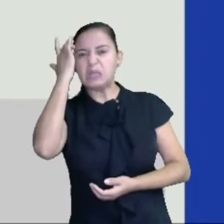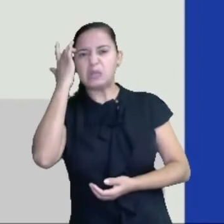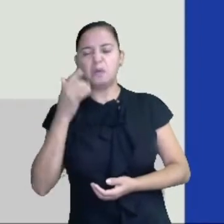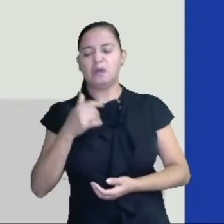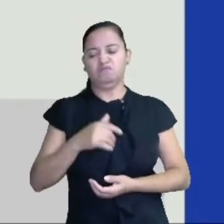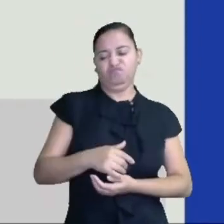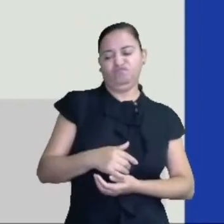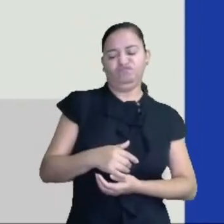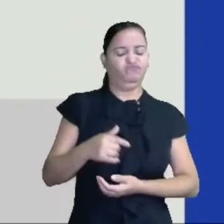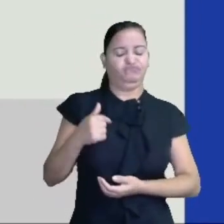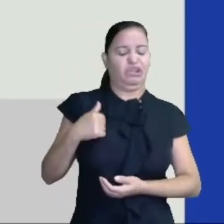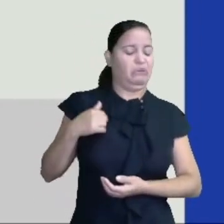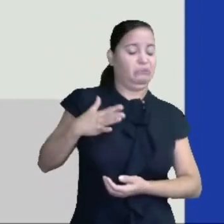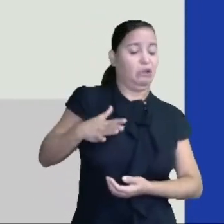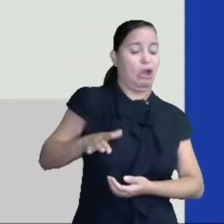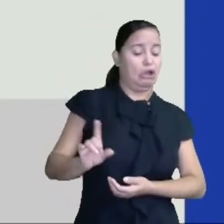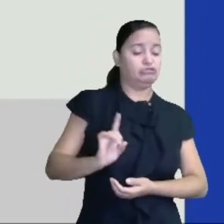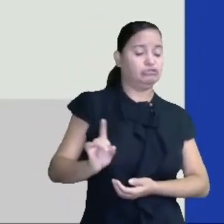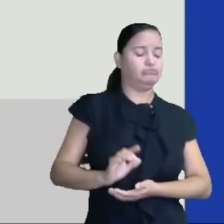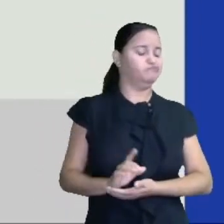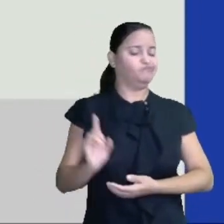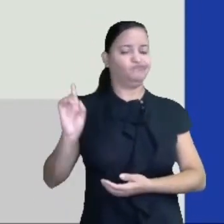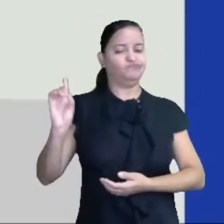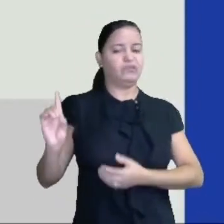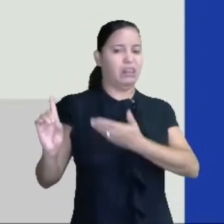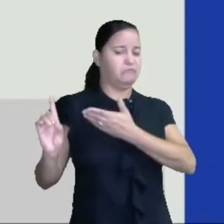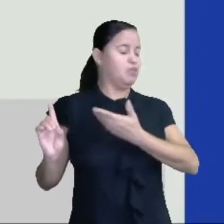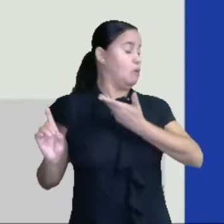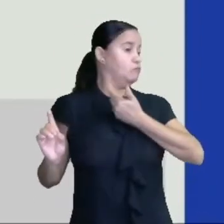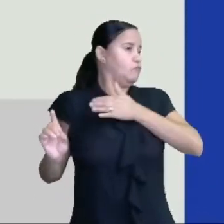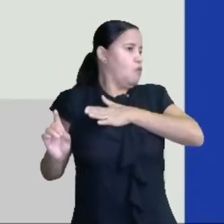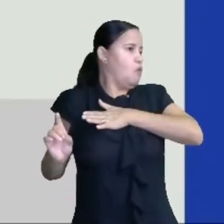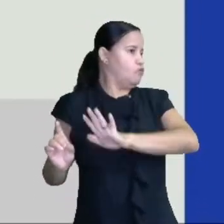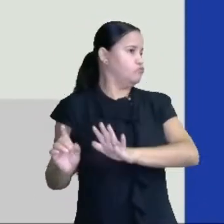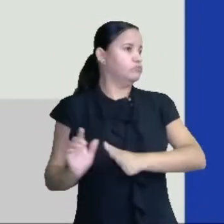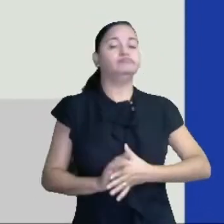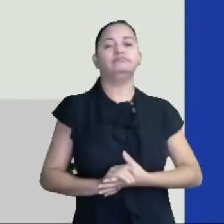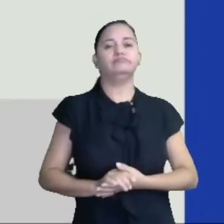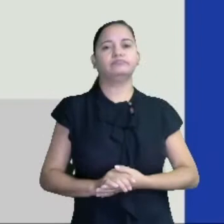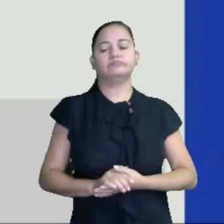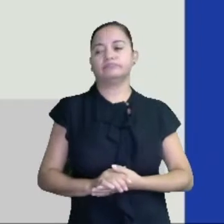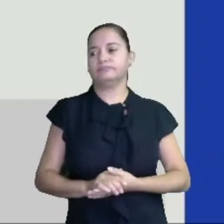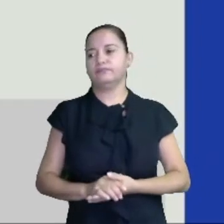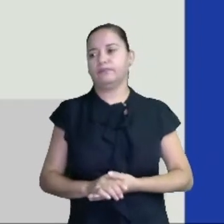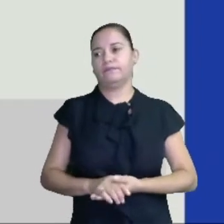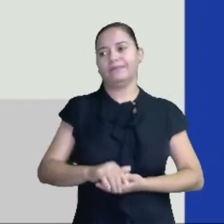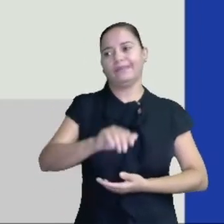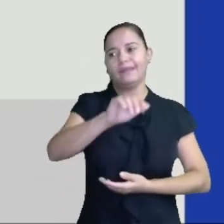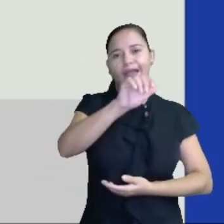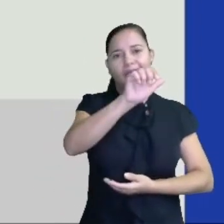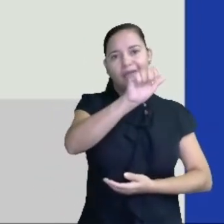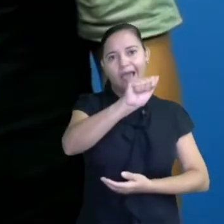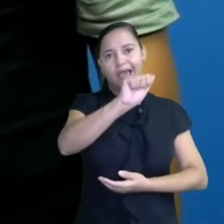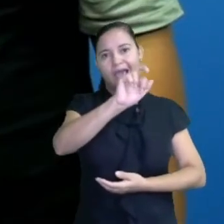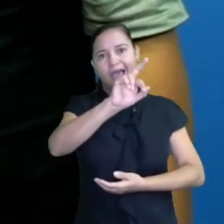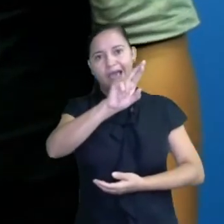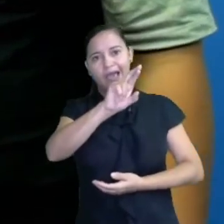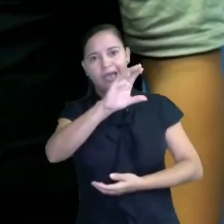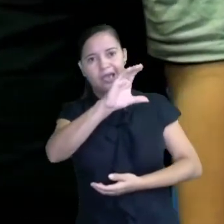gostar, né? Antipático. Vamos ver o outro. Arce,